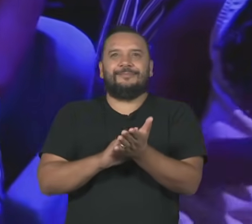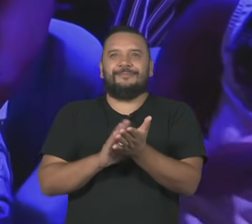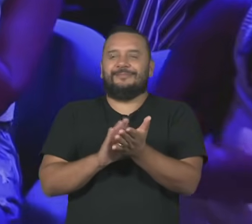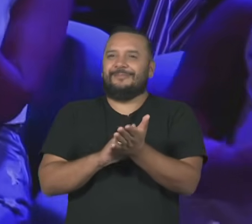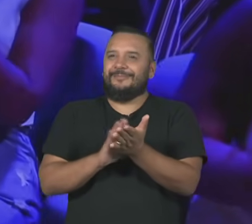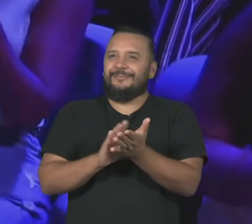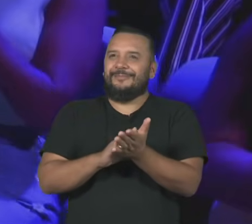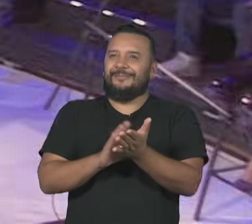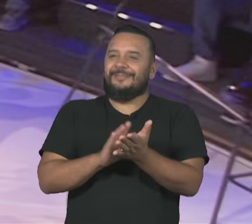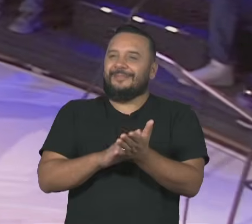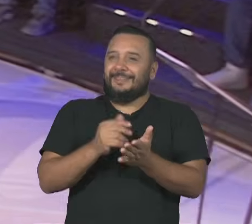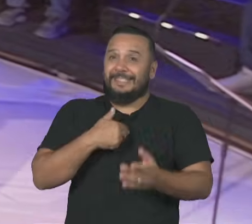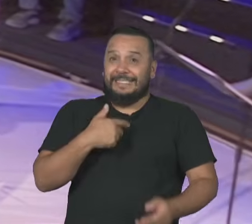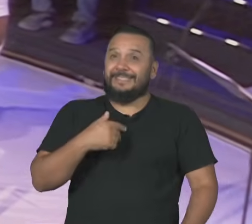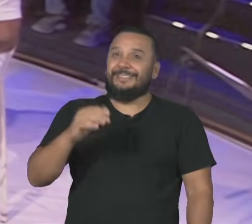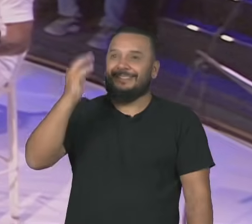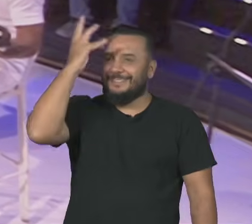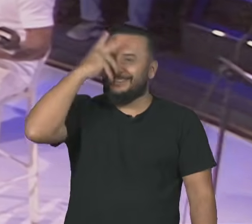Que beleza, hein?